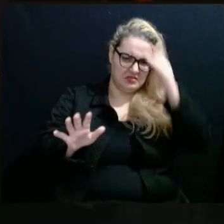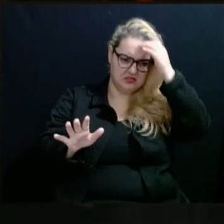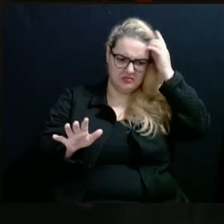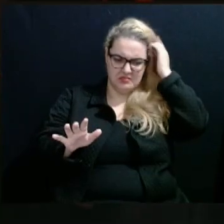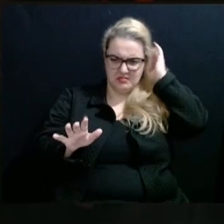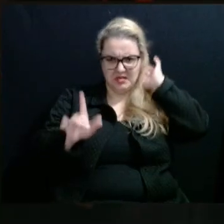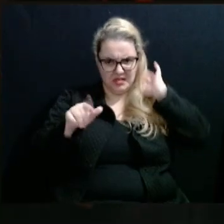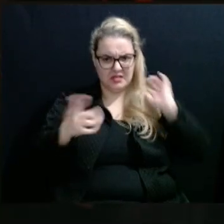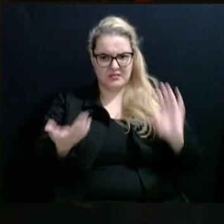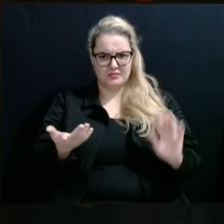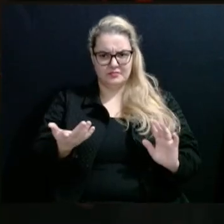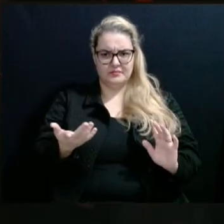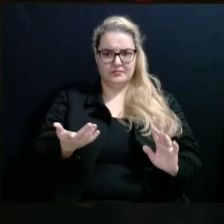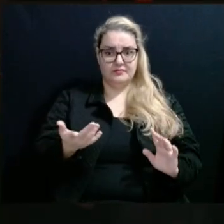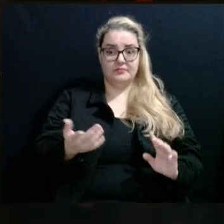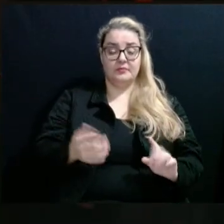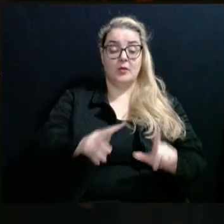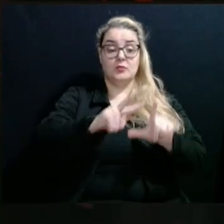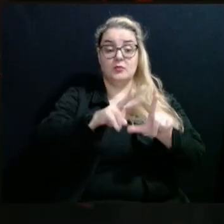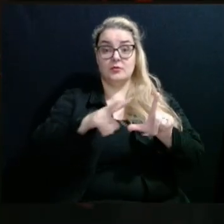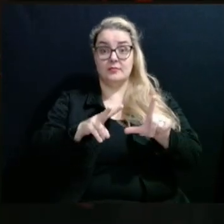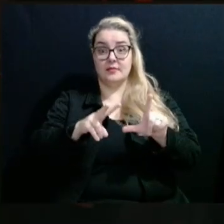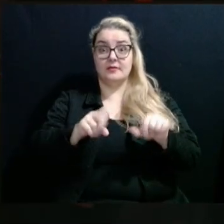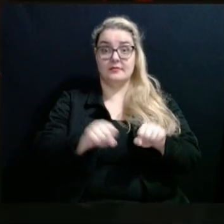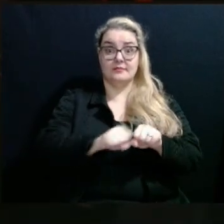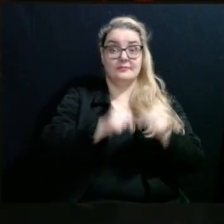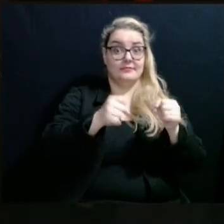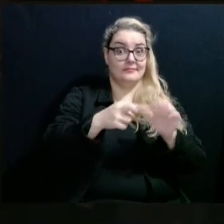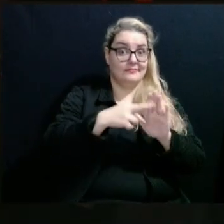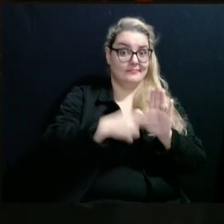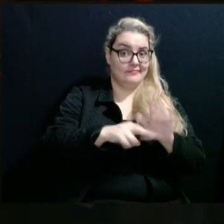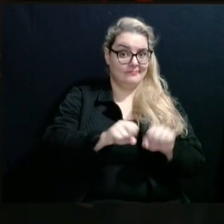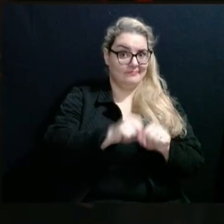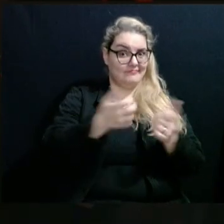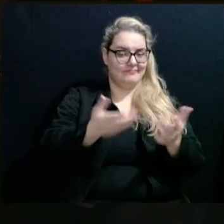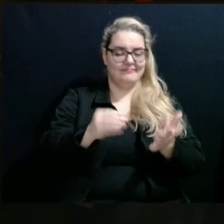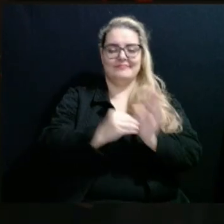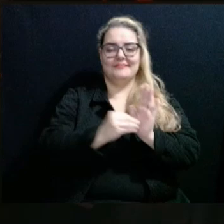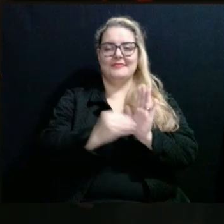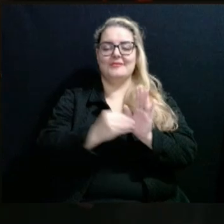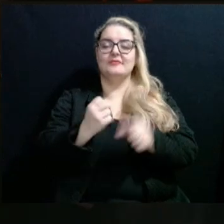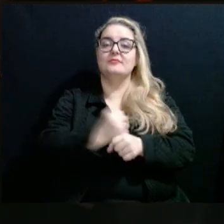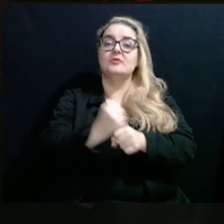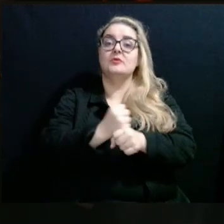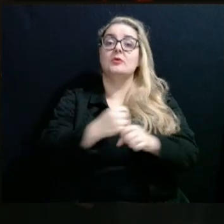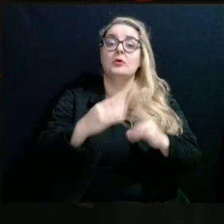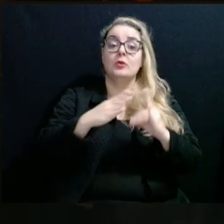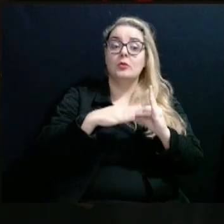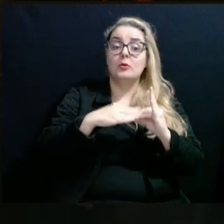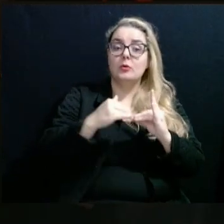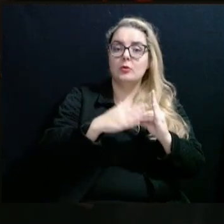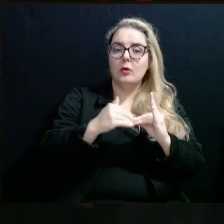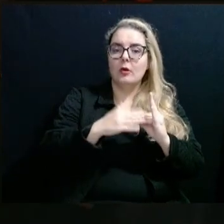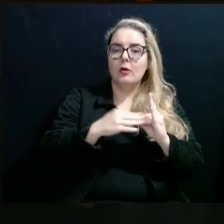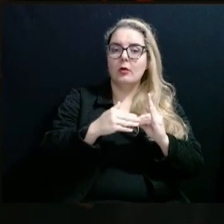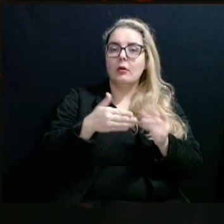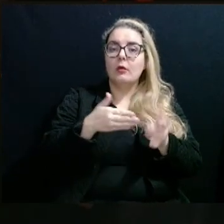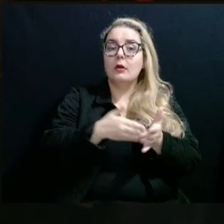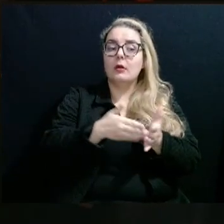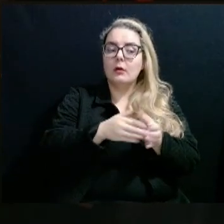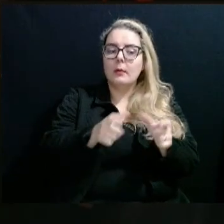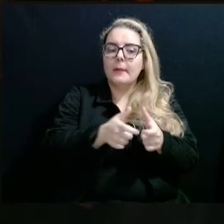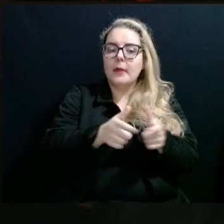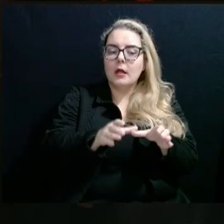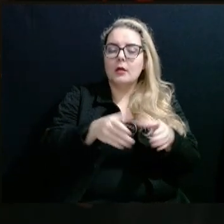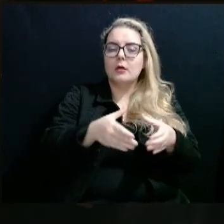os paradigmas, os protocolos, né? Nos últimos anos, o veganismo ele deixou de ser um hábito restrito a pequenos grupos e passou a fazer parte da